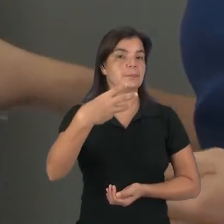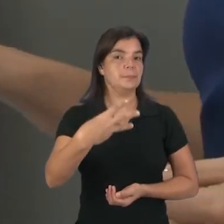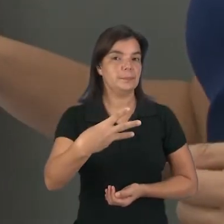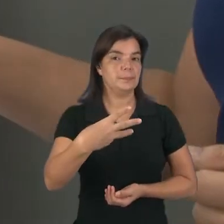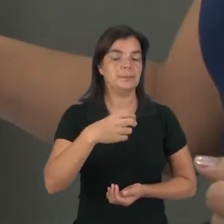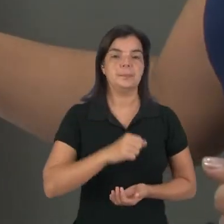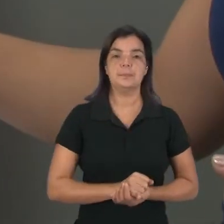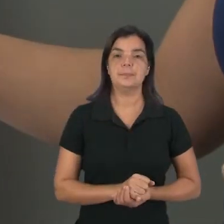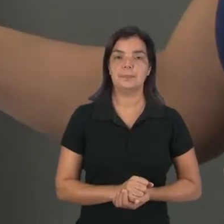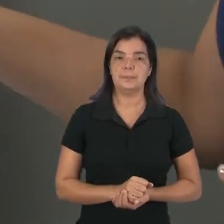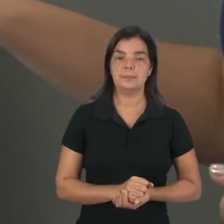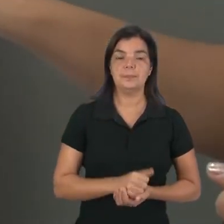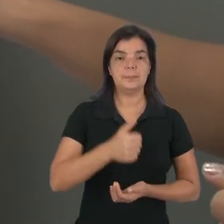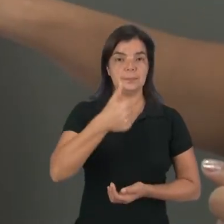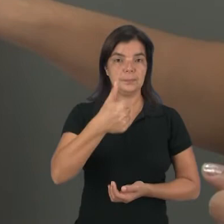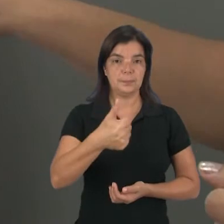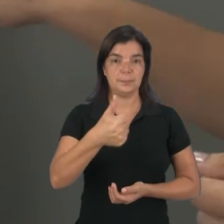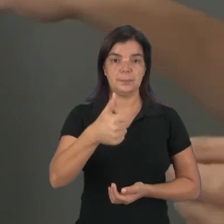173. Olha só,